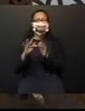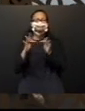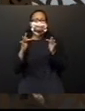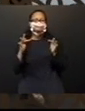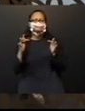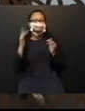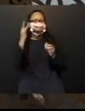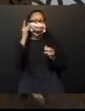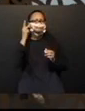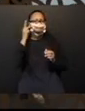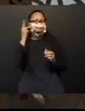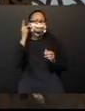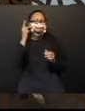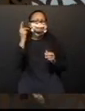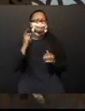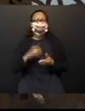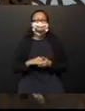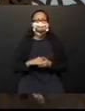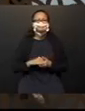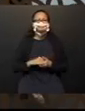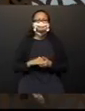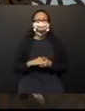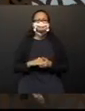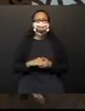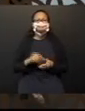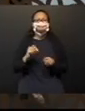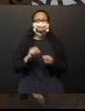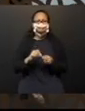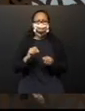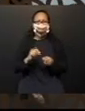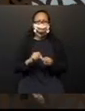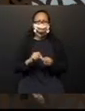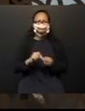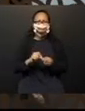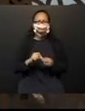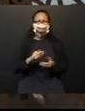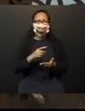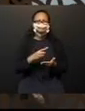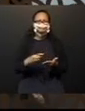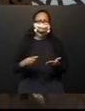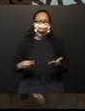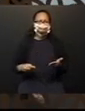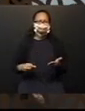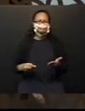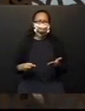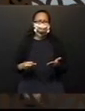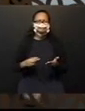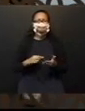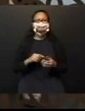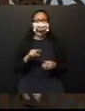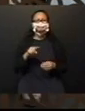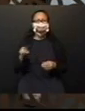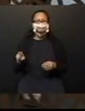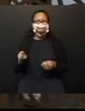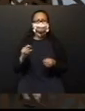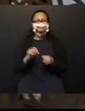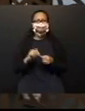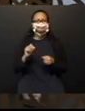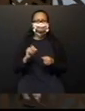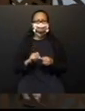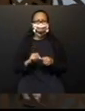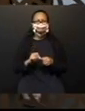demais, armar a conta, dá para fazer aí no material que tem espaço, certo? Vocês vão fazer depois que